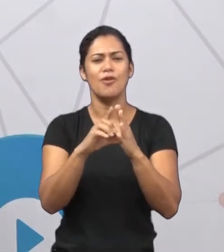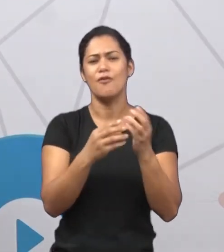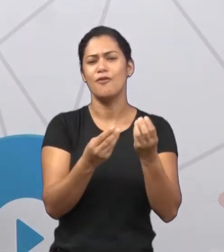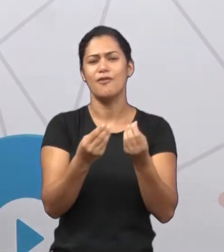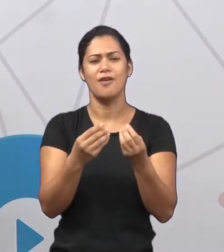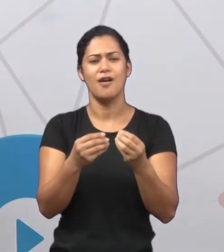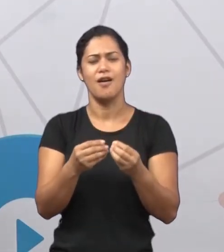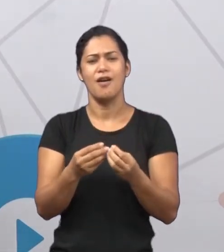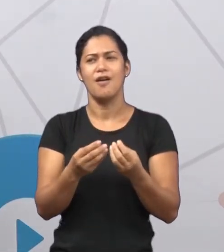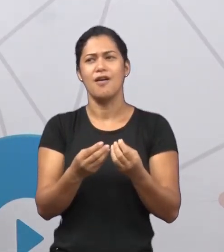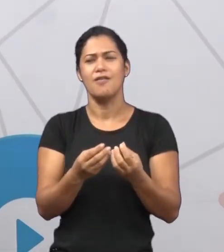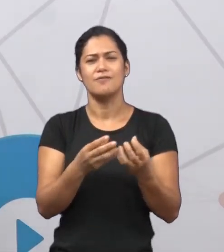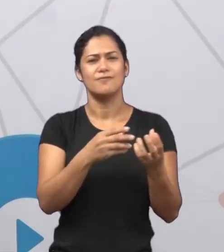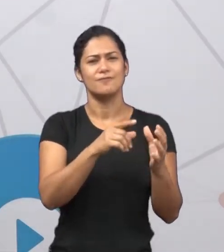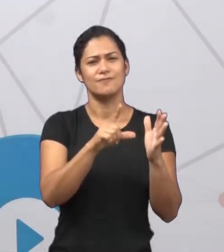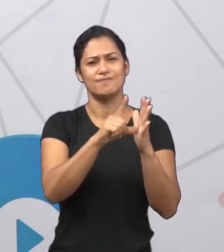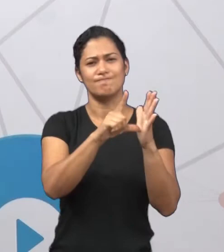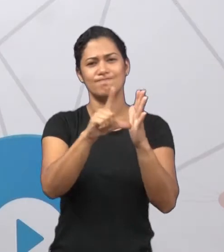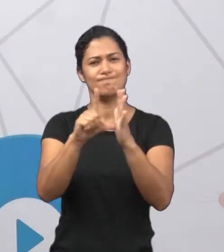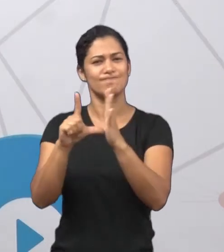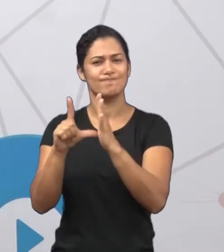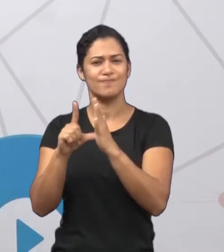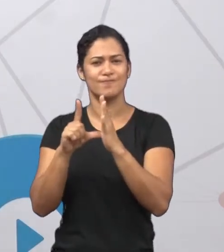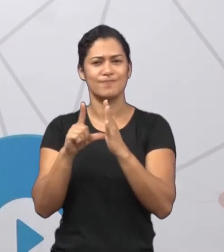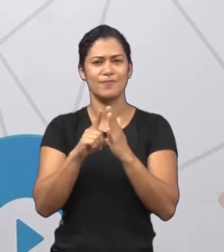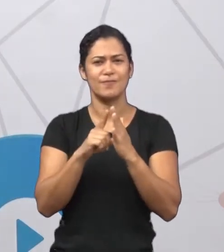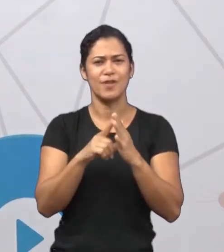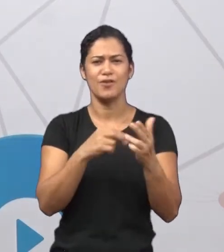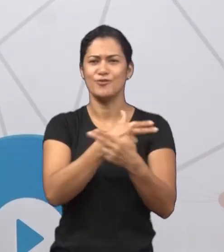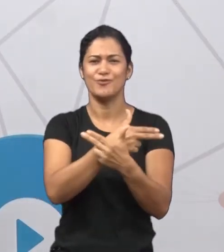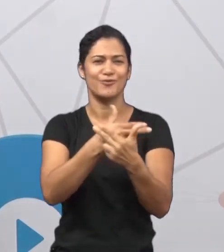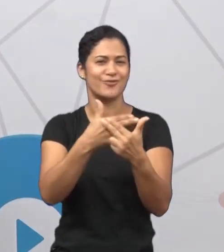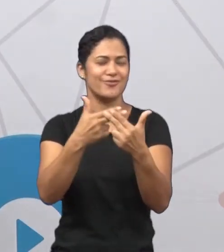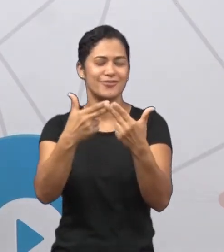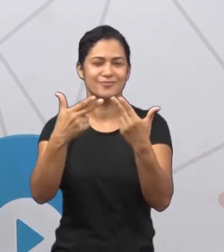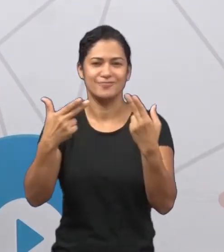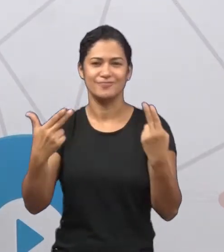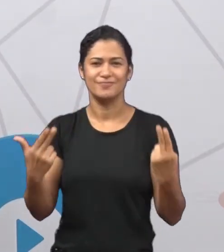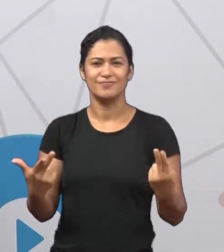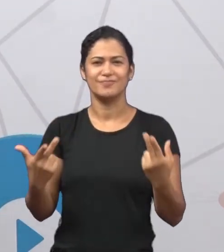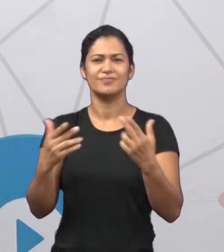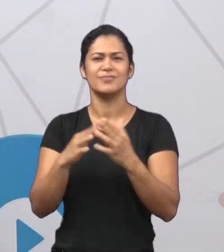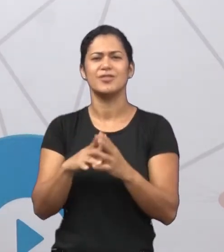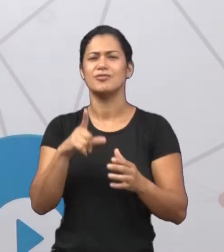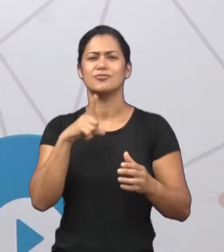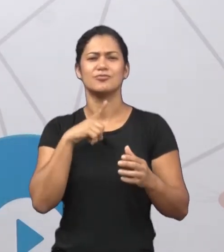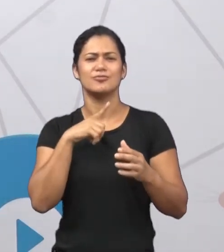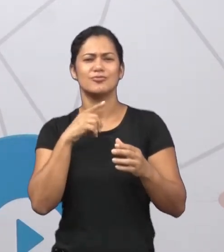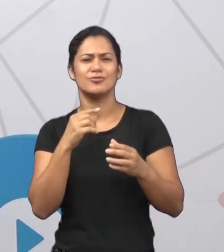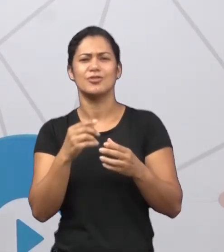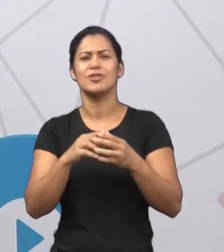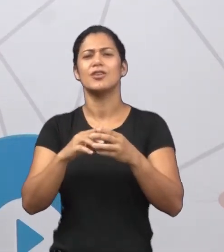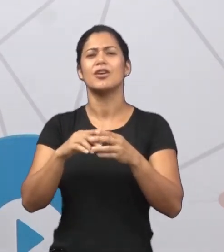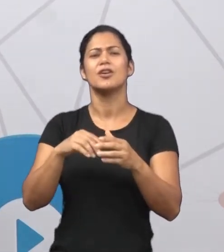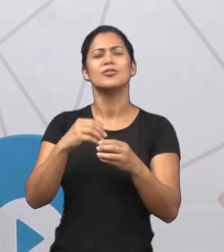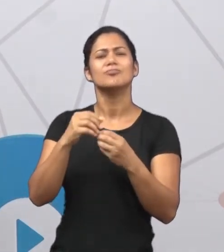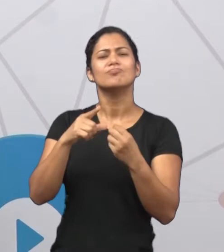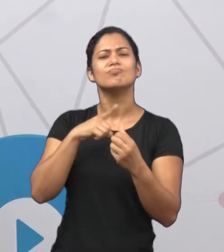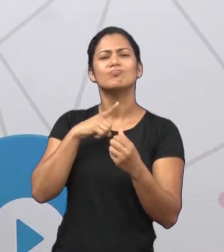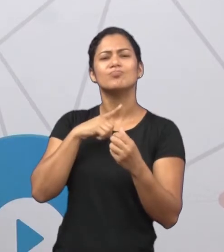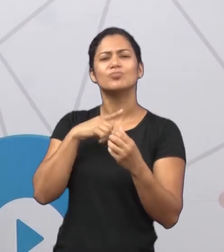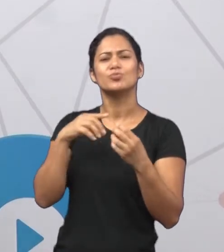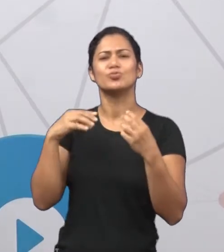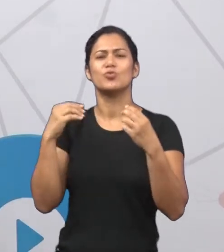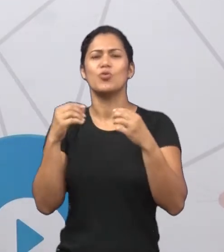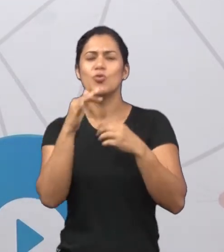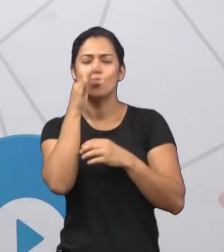Será? Isso mesmo! São aqueles que têm comércios, né? Lavanderia, tem loja